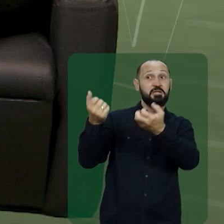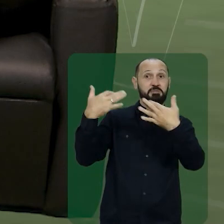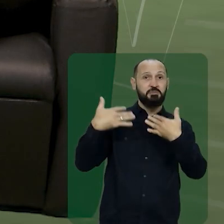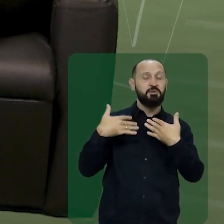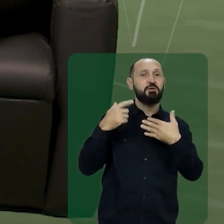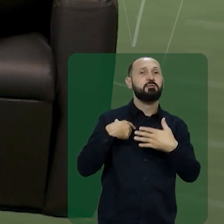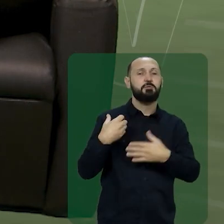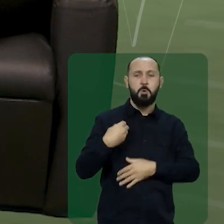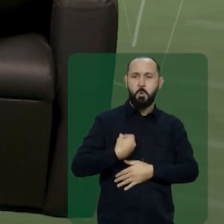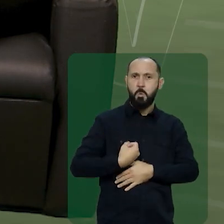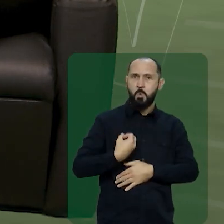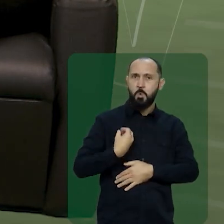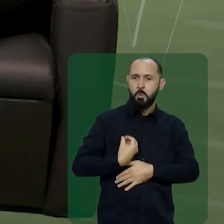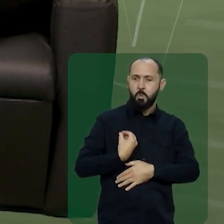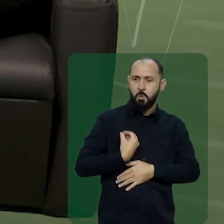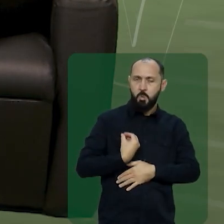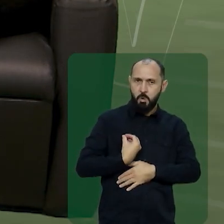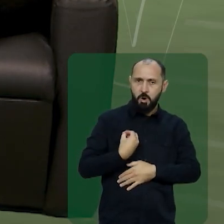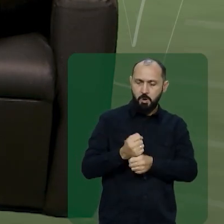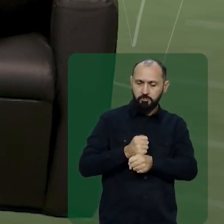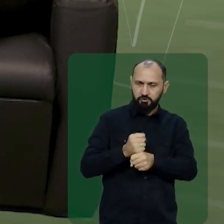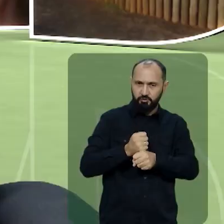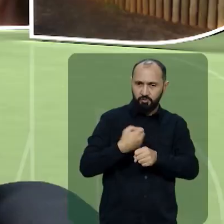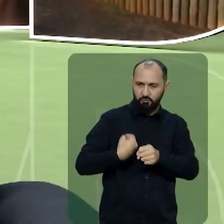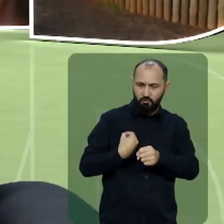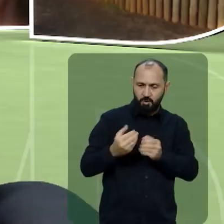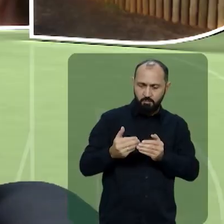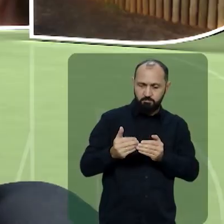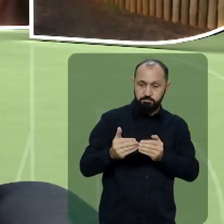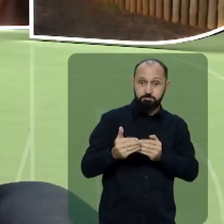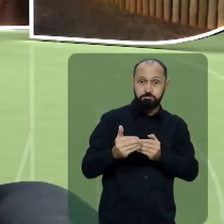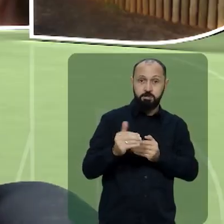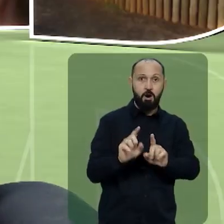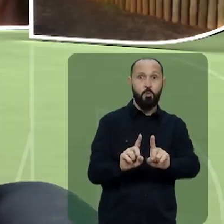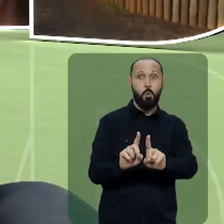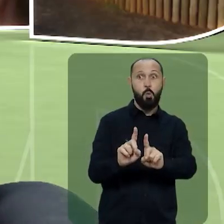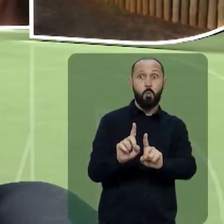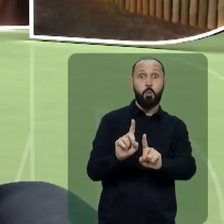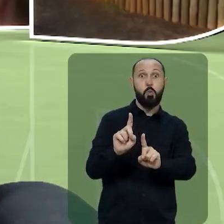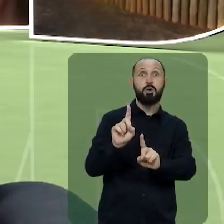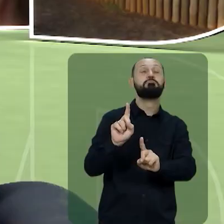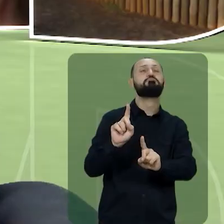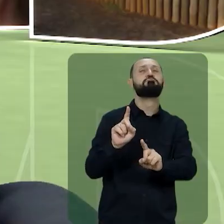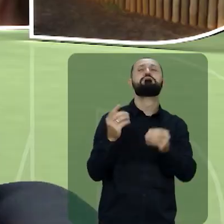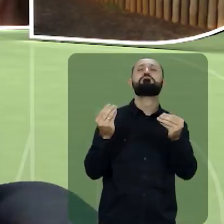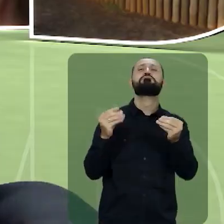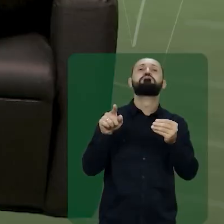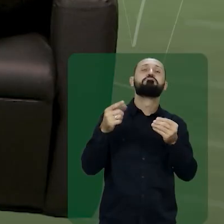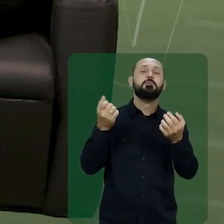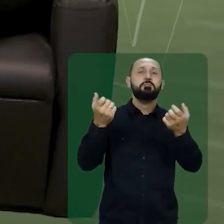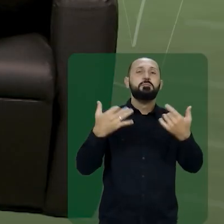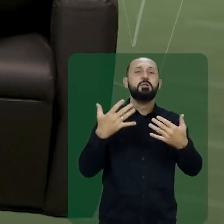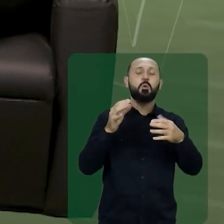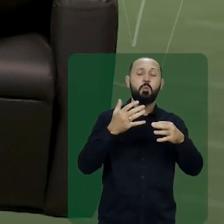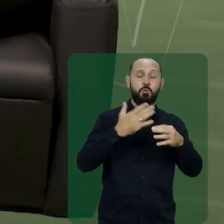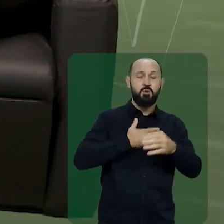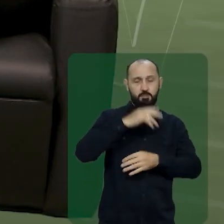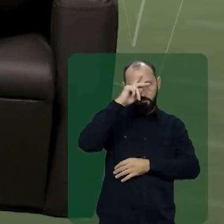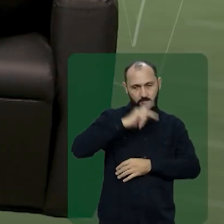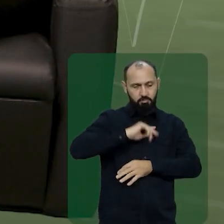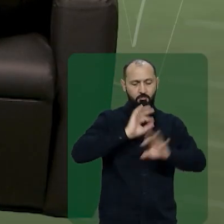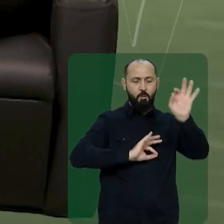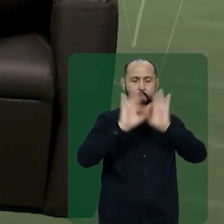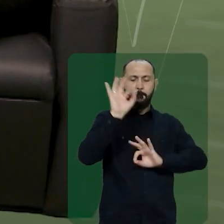a longevidade está muito maior da população no modo geral. E como que é esse preparar para a